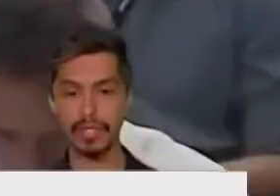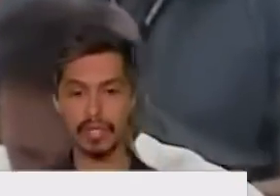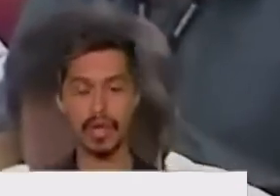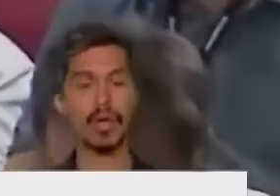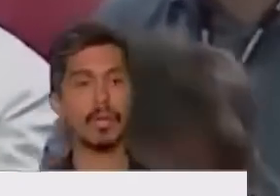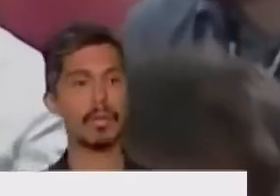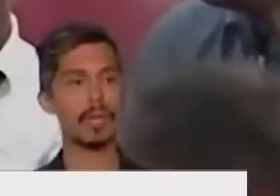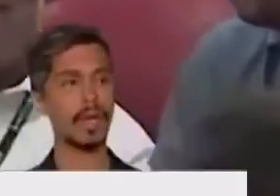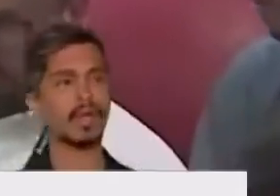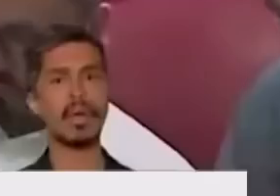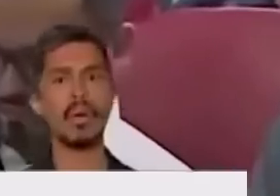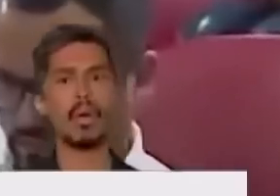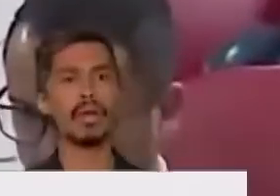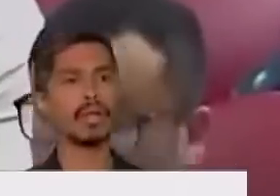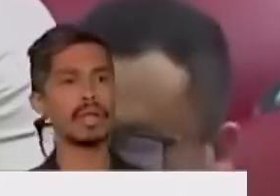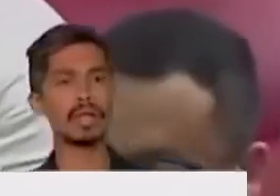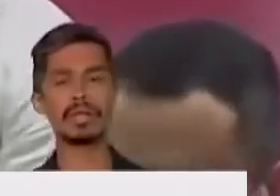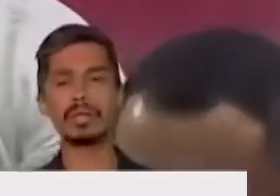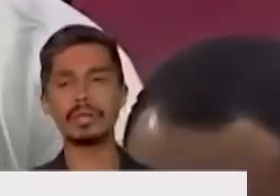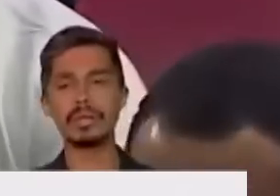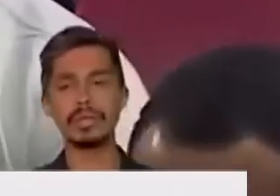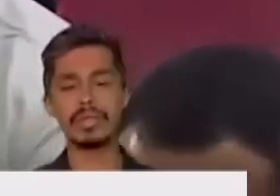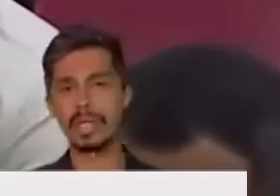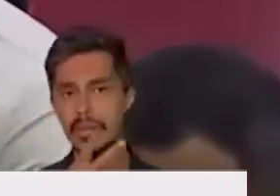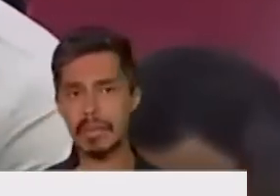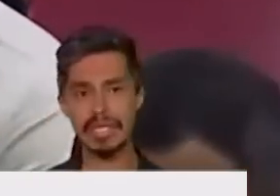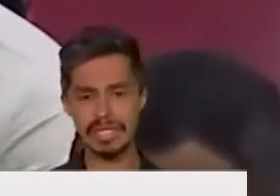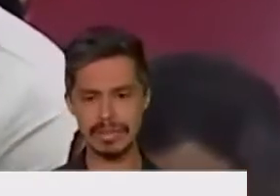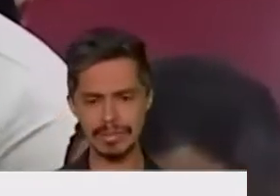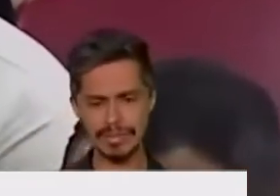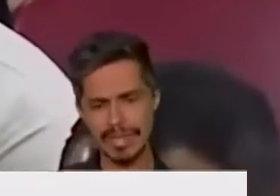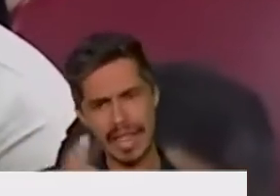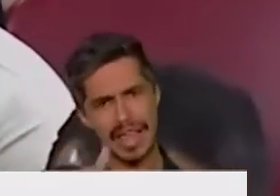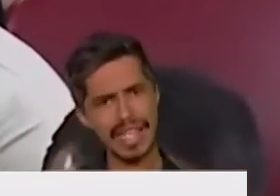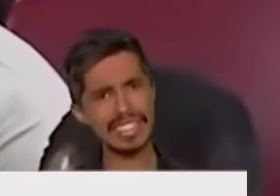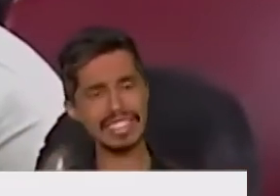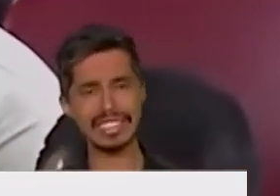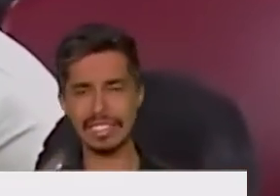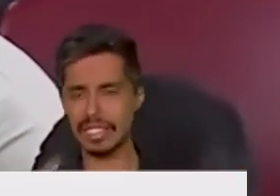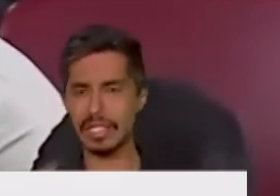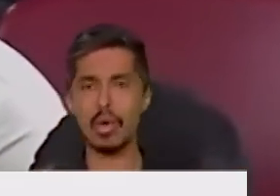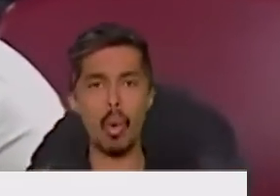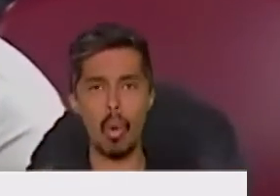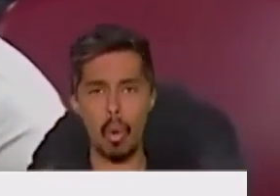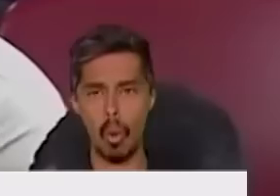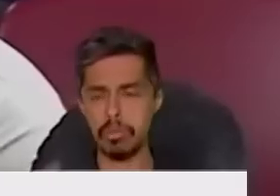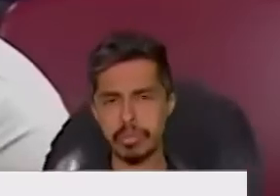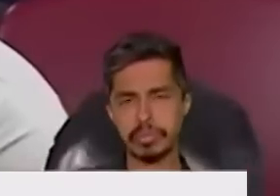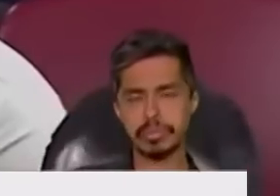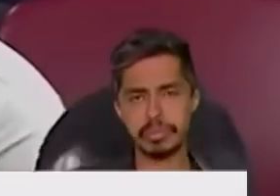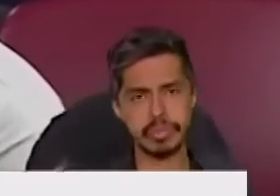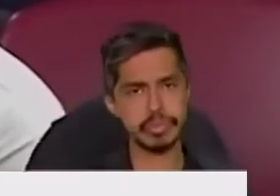houver alguma rejeição ou alguma infecção desse procedimento feito, e queria confirmar quantos